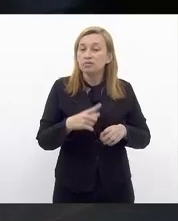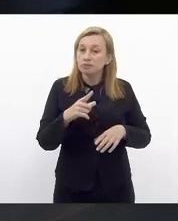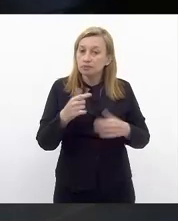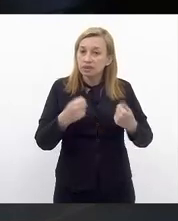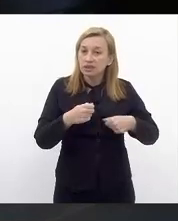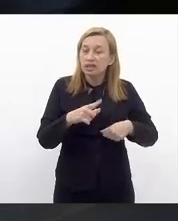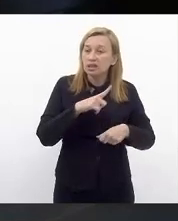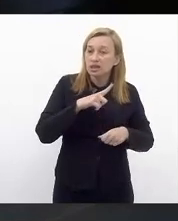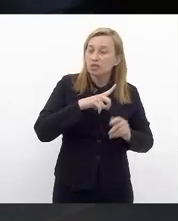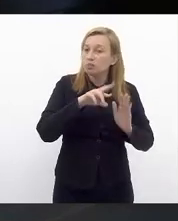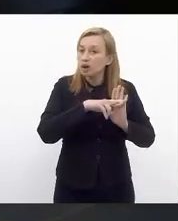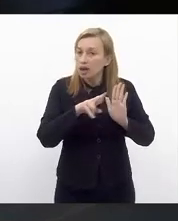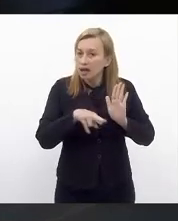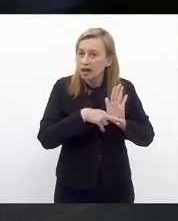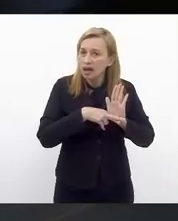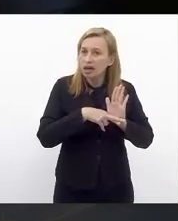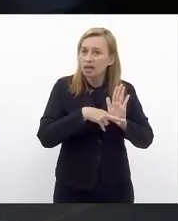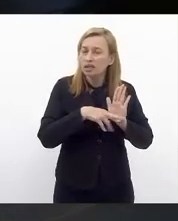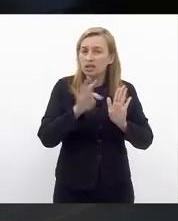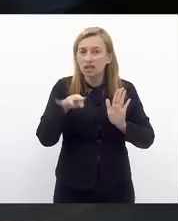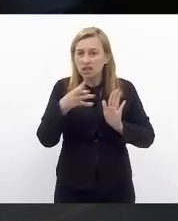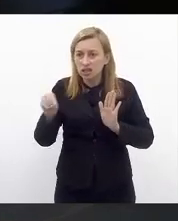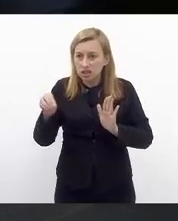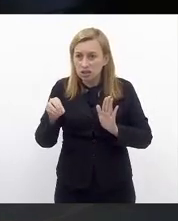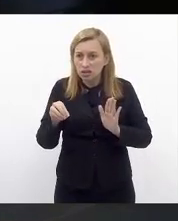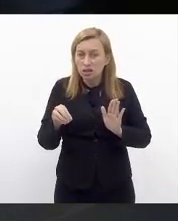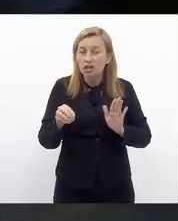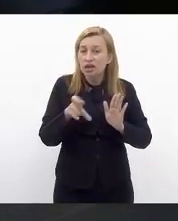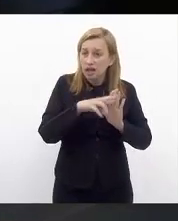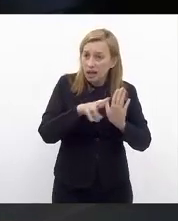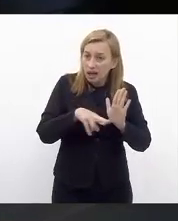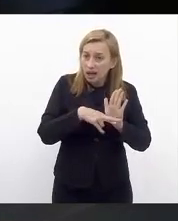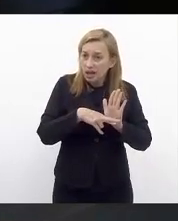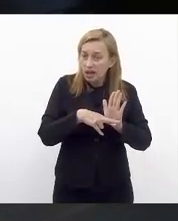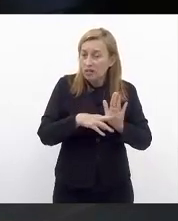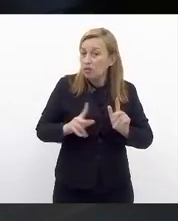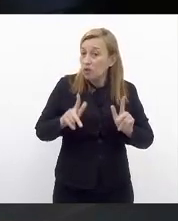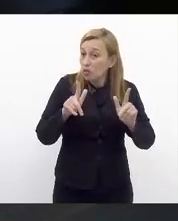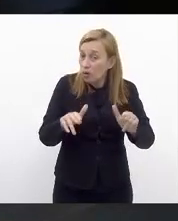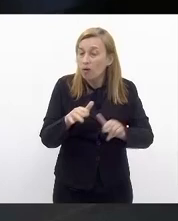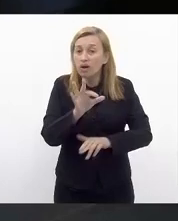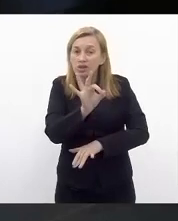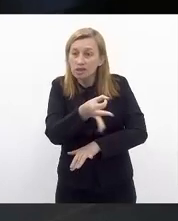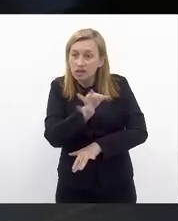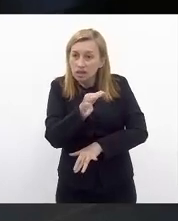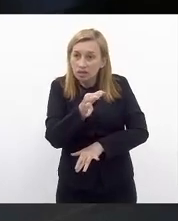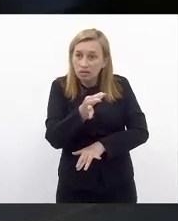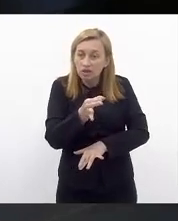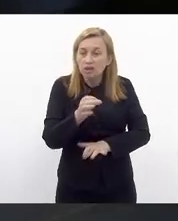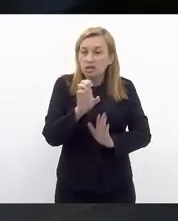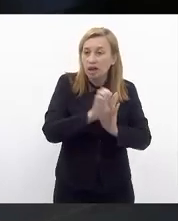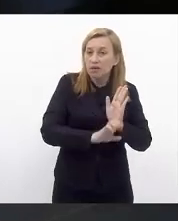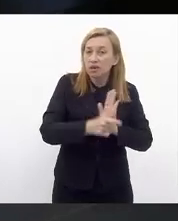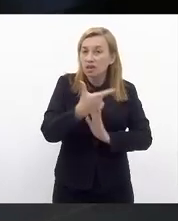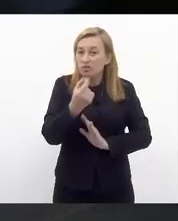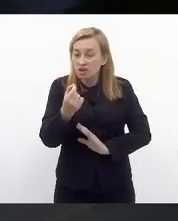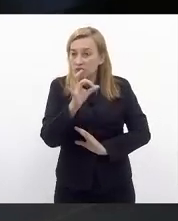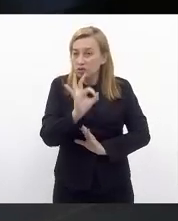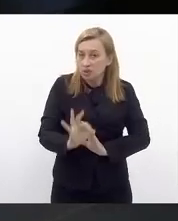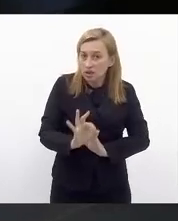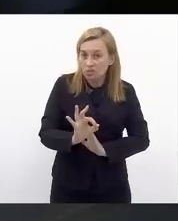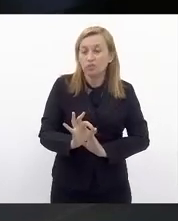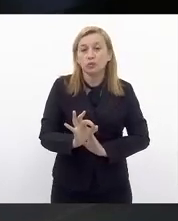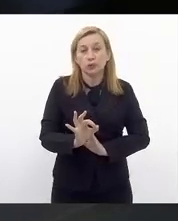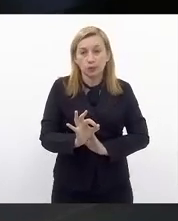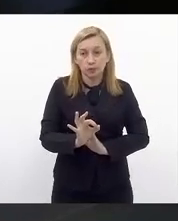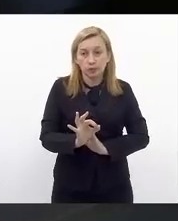ter uma regra de transição e essa regra passou a ser igual exatamente igual como foi na emenda 20 Vinte por